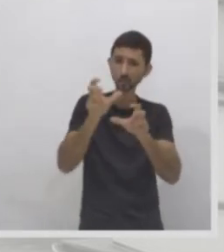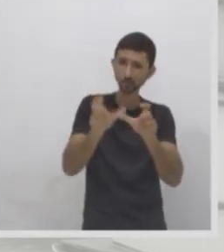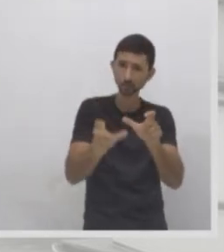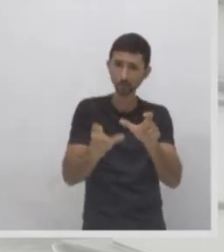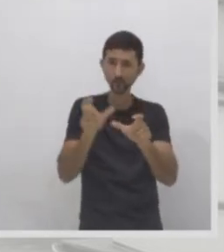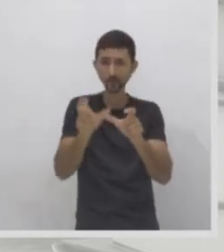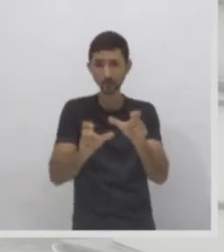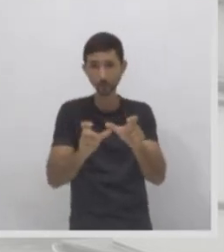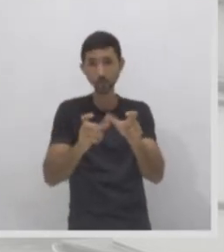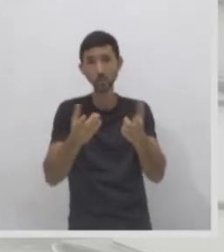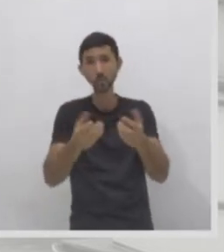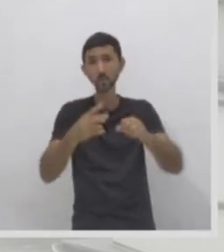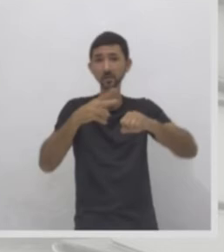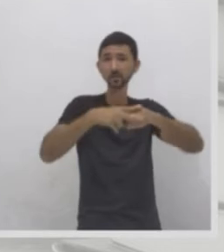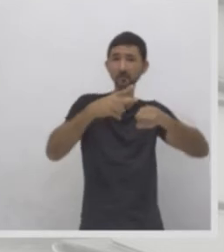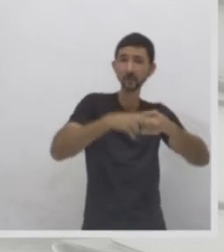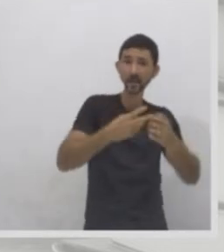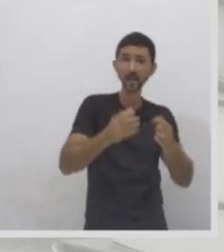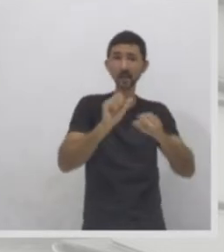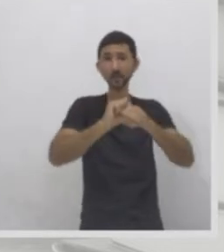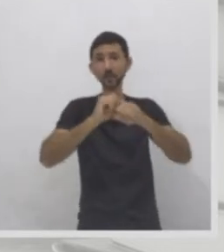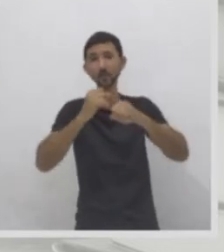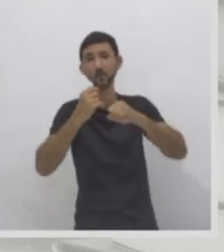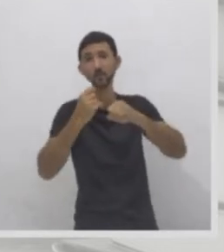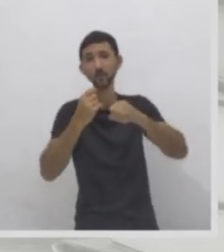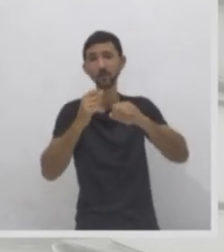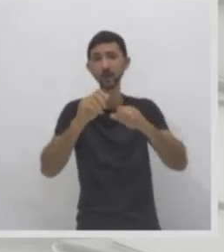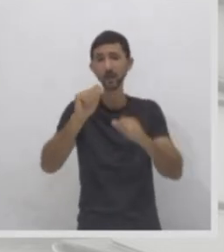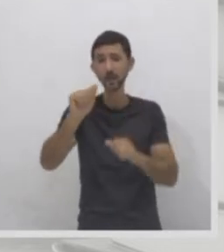próprio advérbio, ou do substantivo, ou do adjetivo.